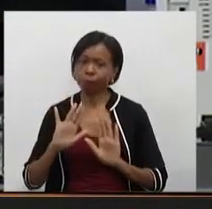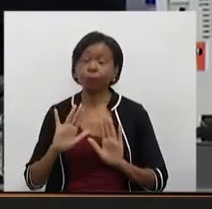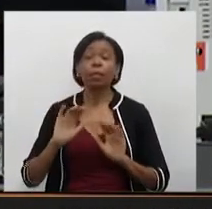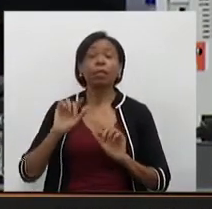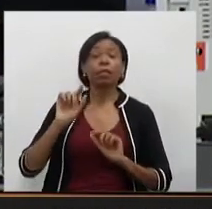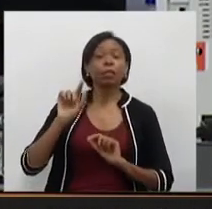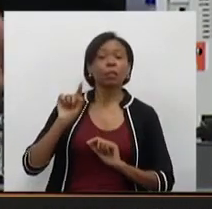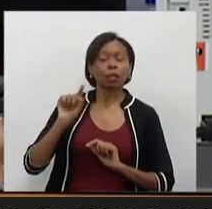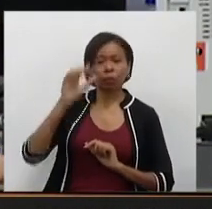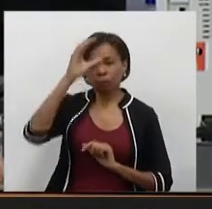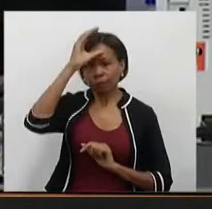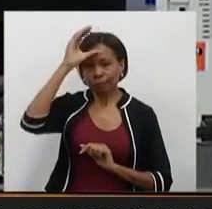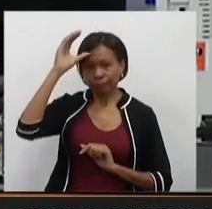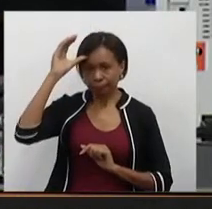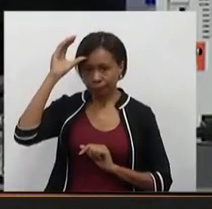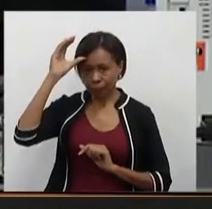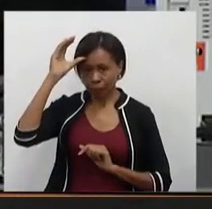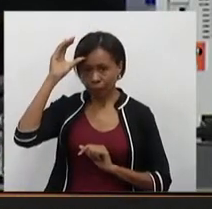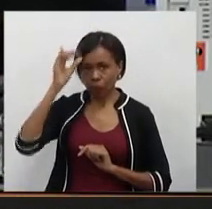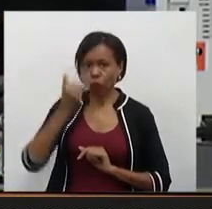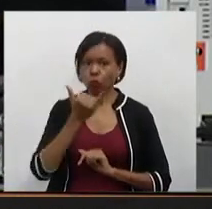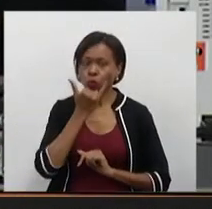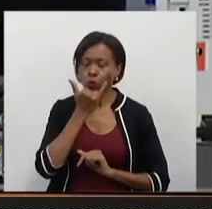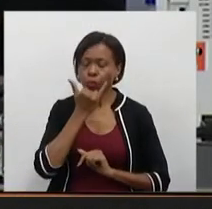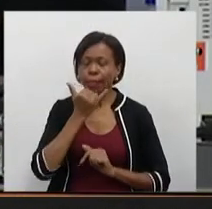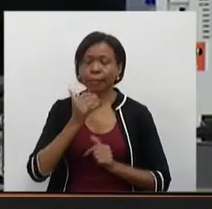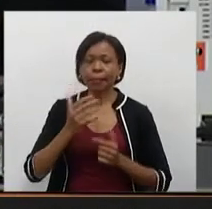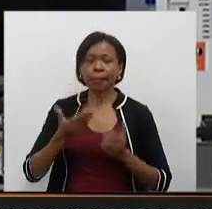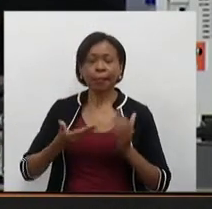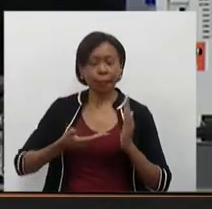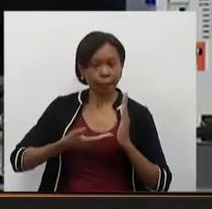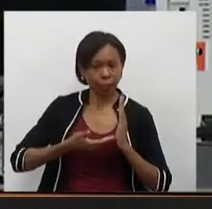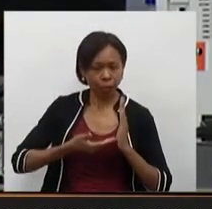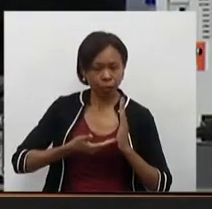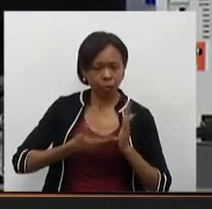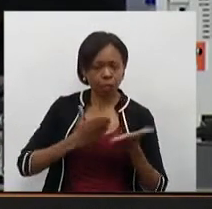Federal, está sendo aprovado o projeto de lei